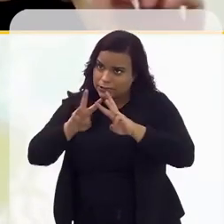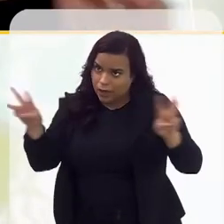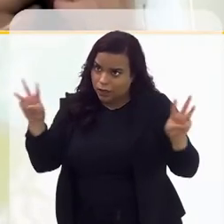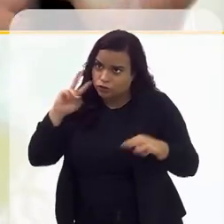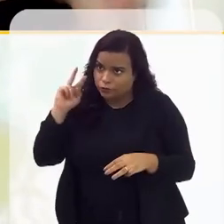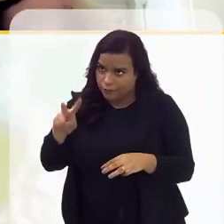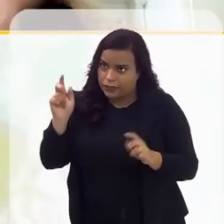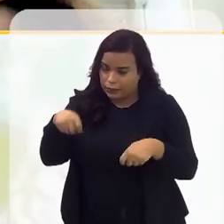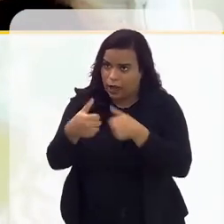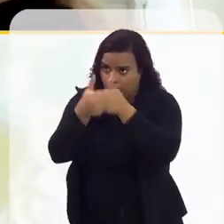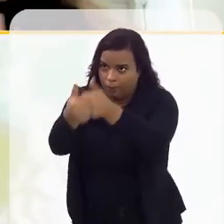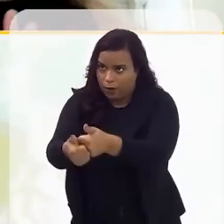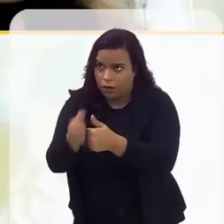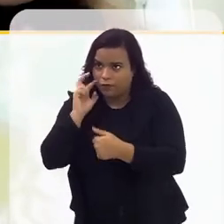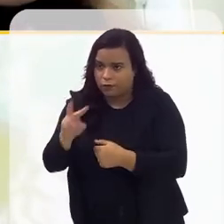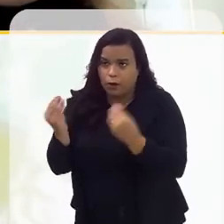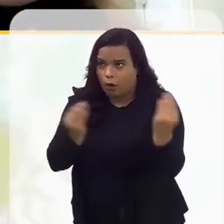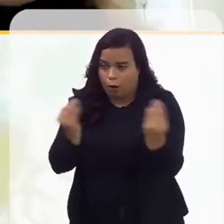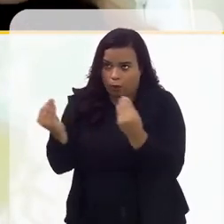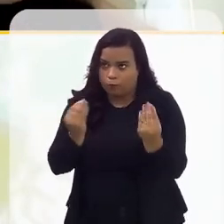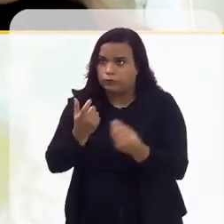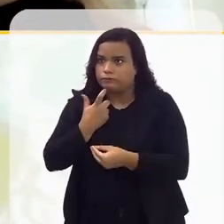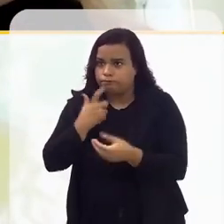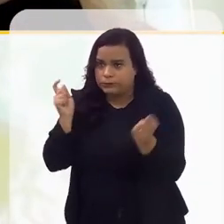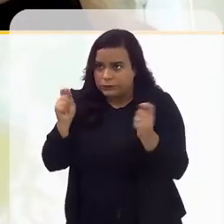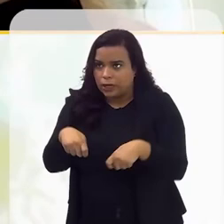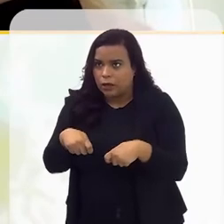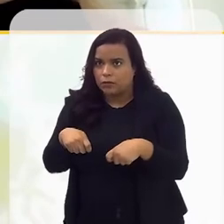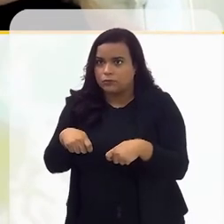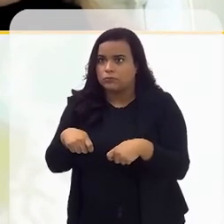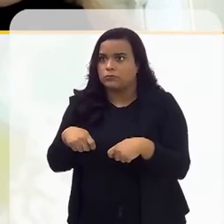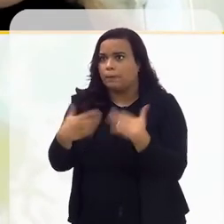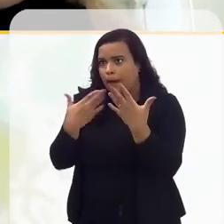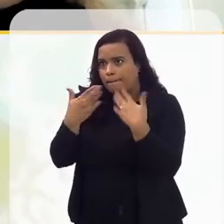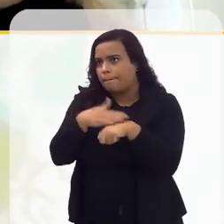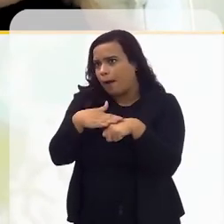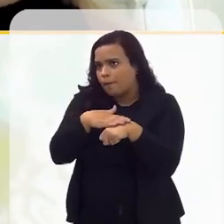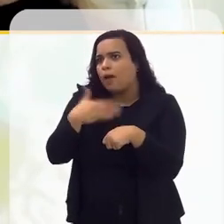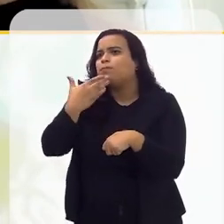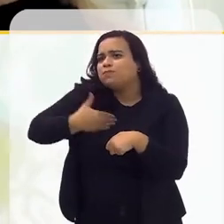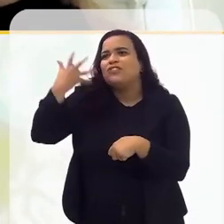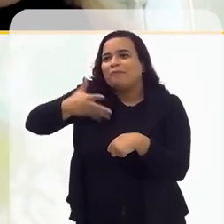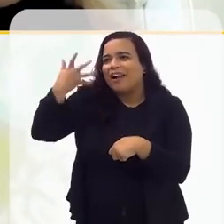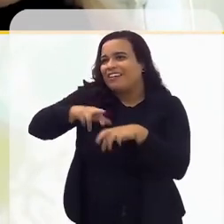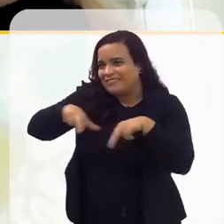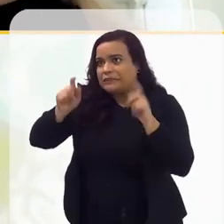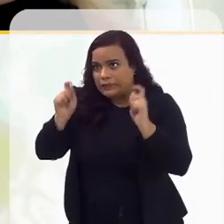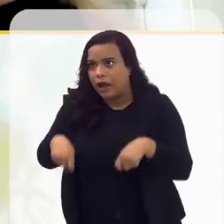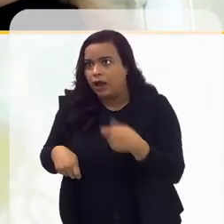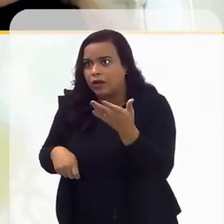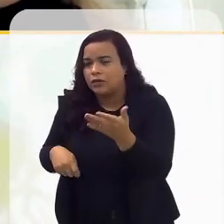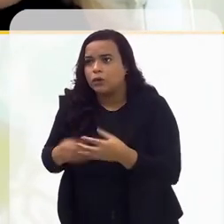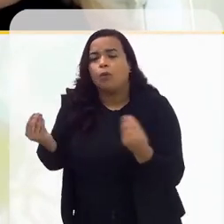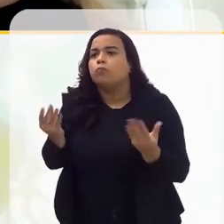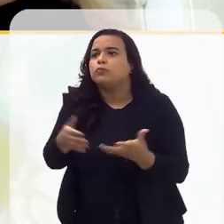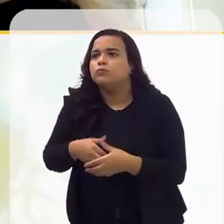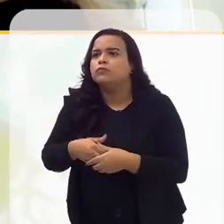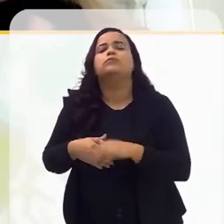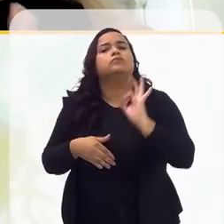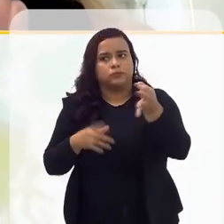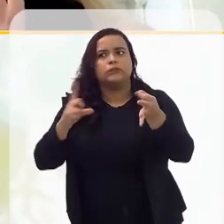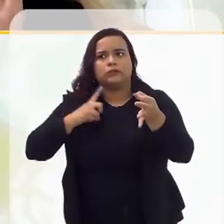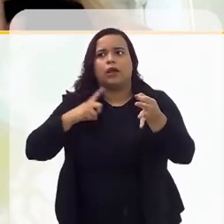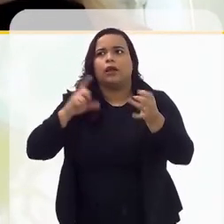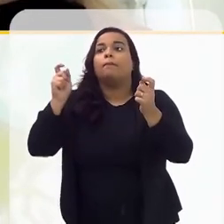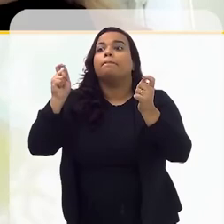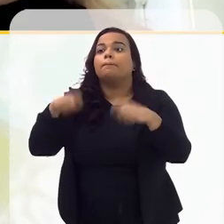algum site que a galera queira acompanhar, possa acompanhar mais de perto, onde é que vocês estão, trocar ideia, pedir palestra, enfim, como é que o pessoal